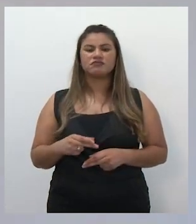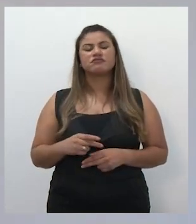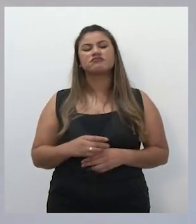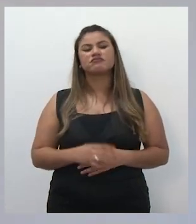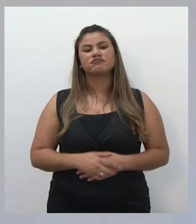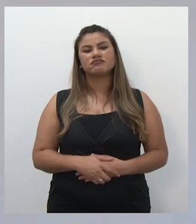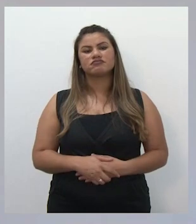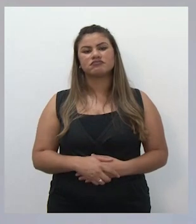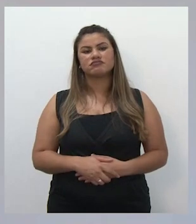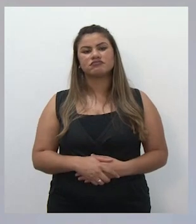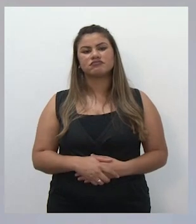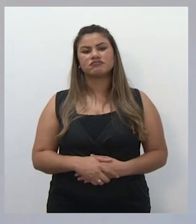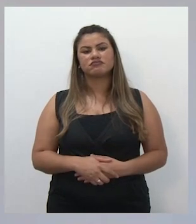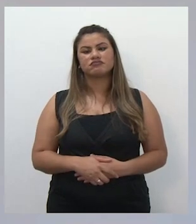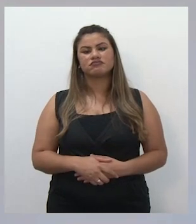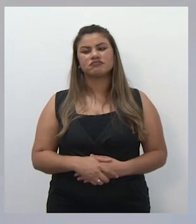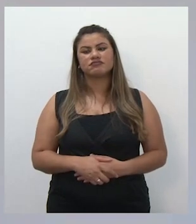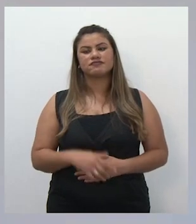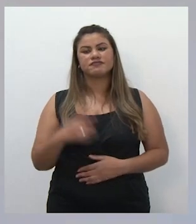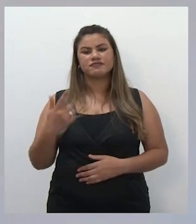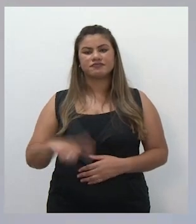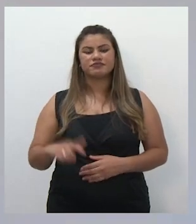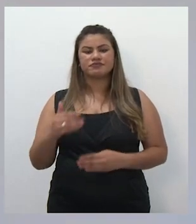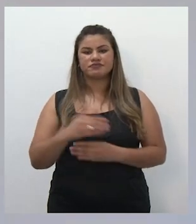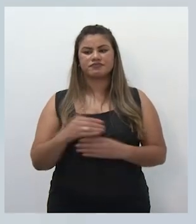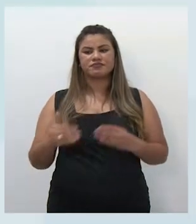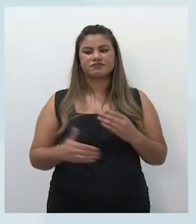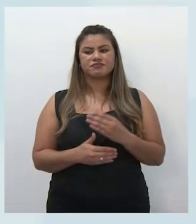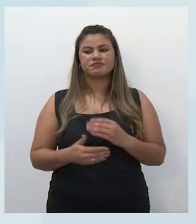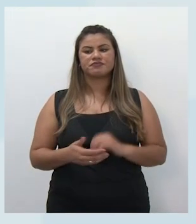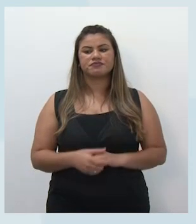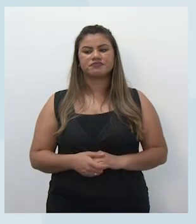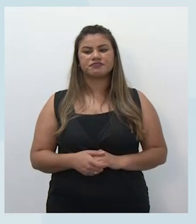componente. Eu poderia colocar o próximo slide?